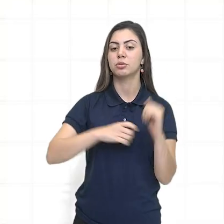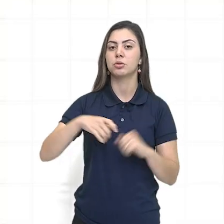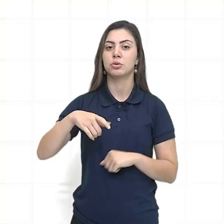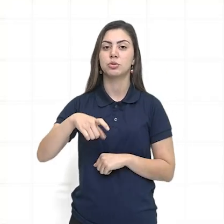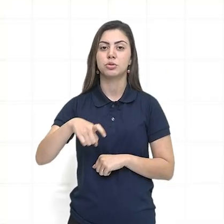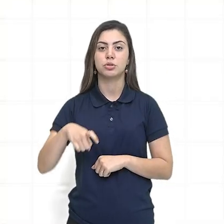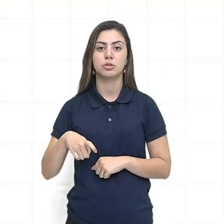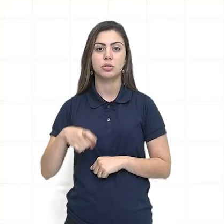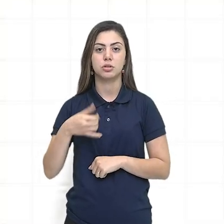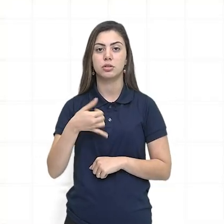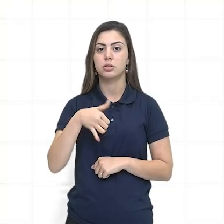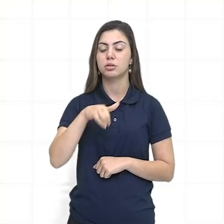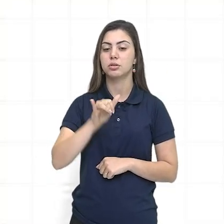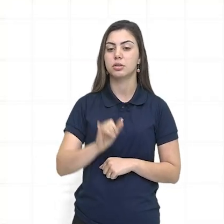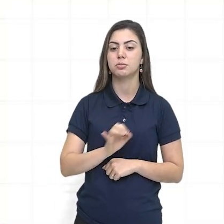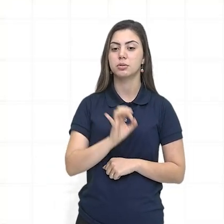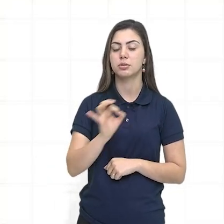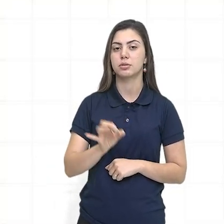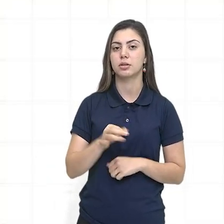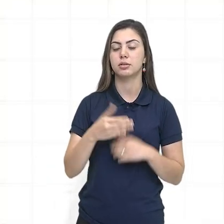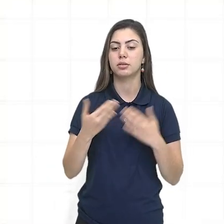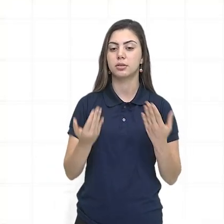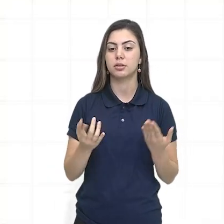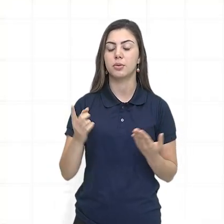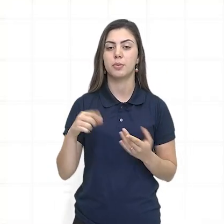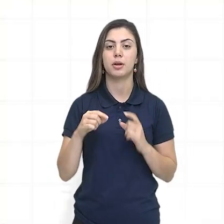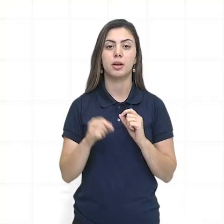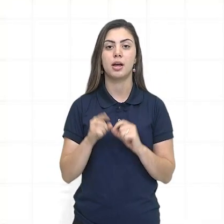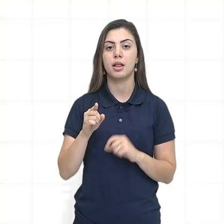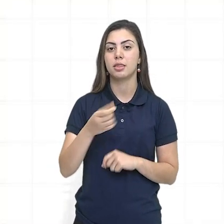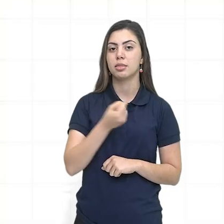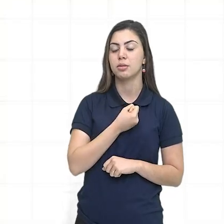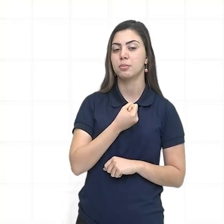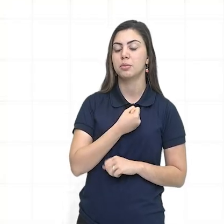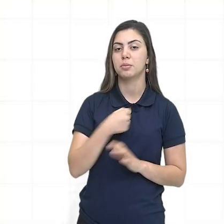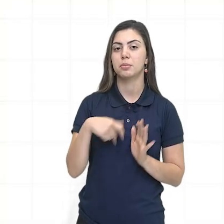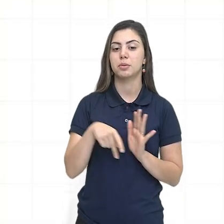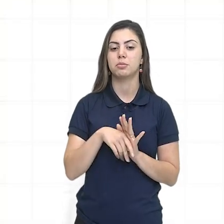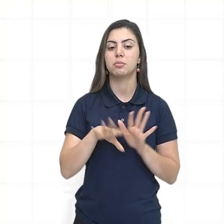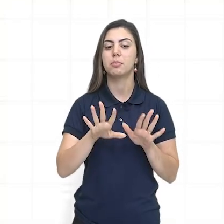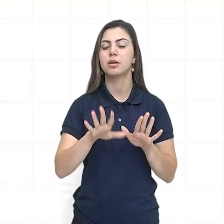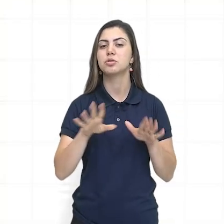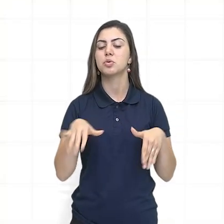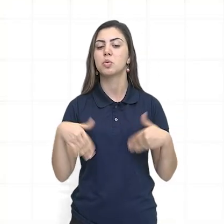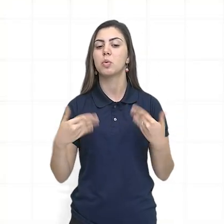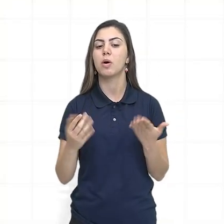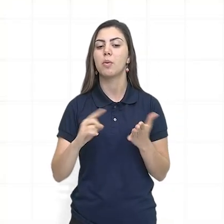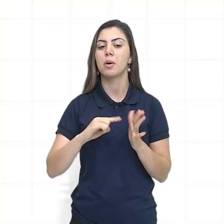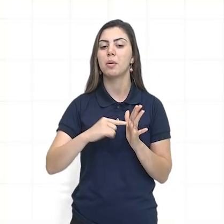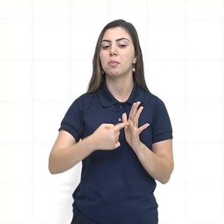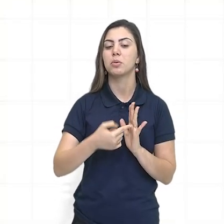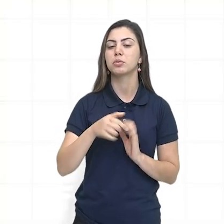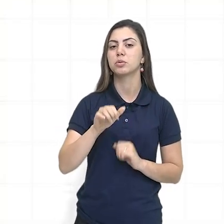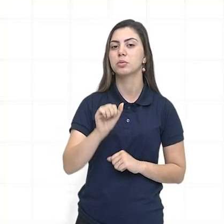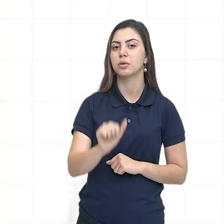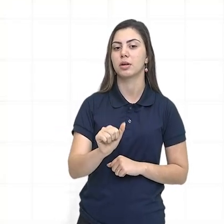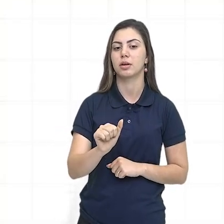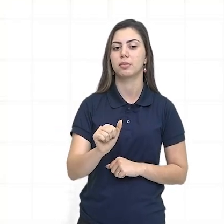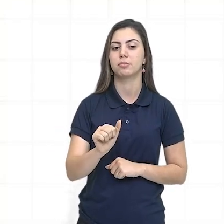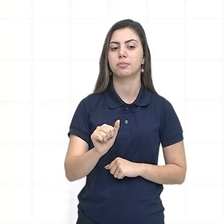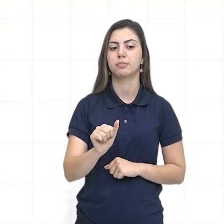Y, 4, ó, olha, seria a coordenada de D. Se eu quisesse saber qual é a coordenada de A, por exemplo,